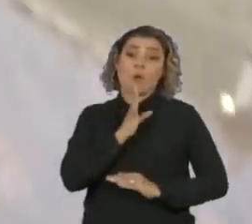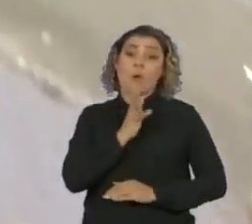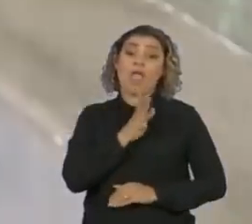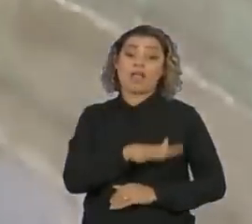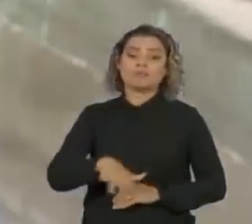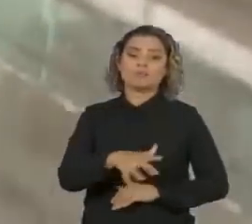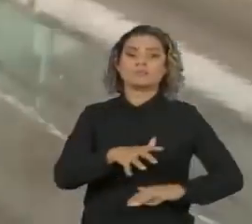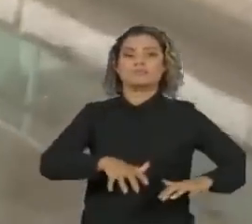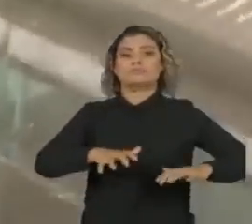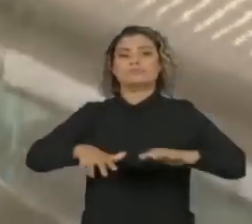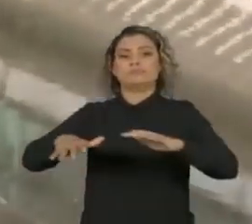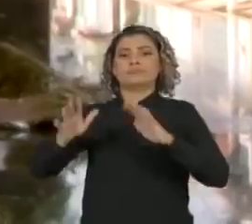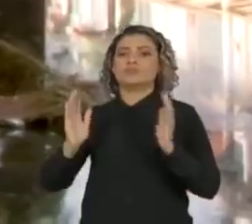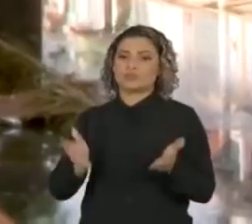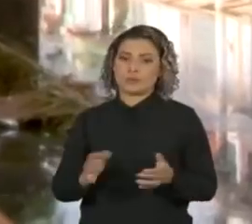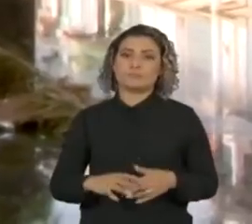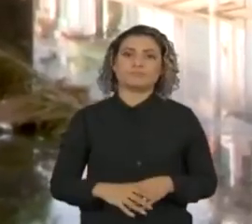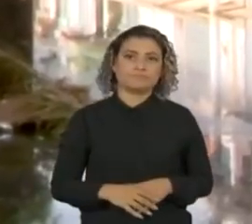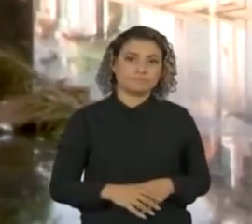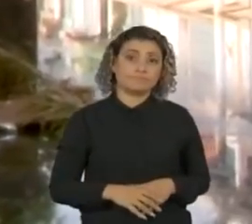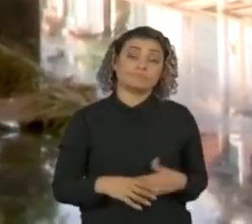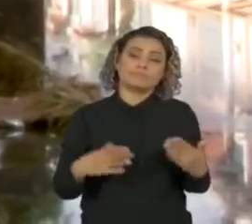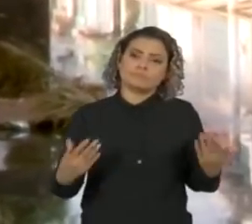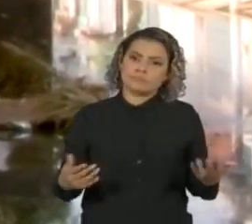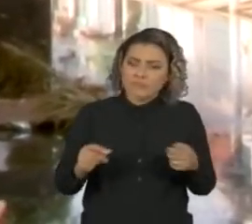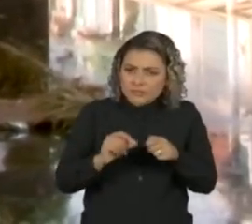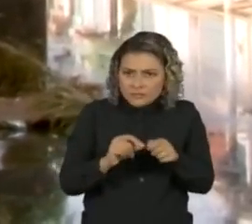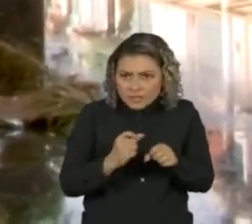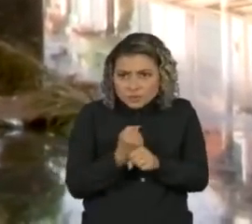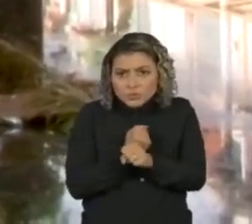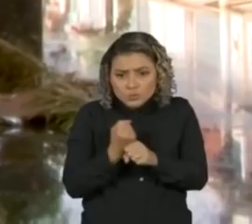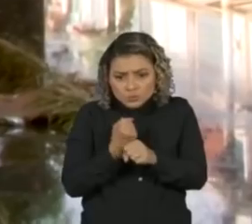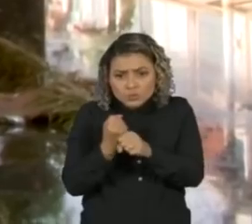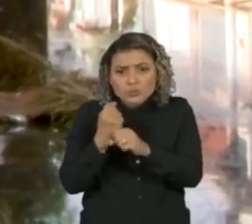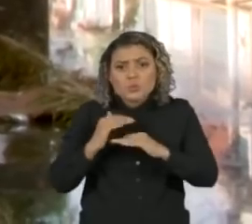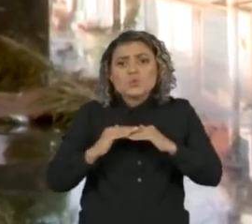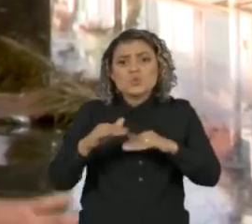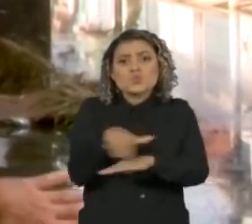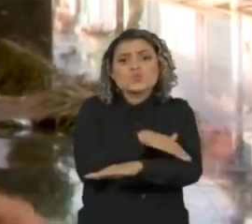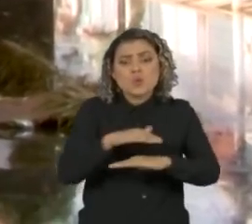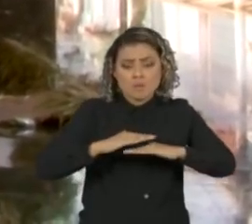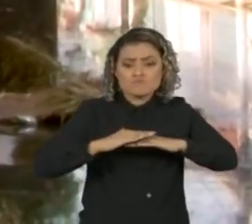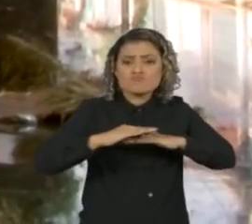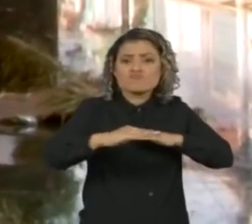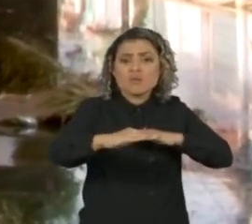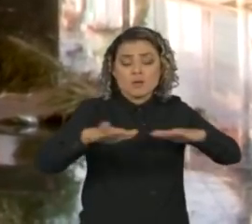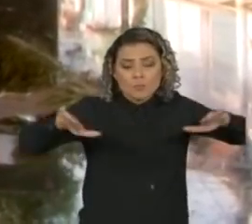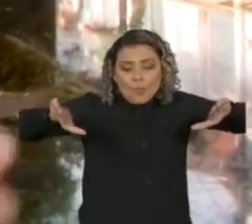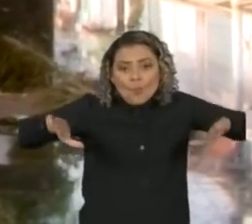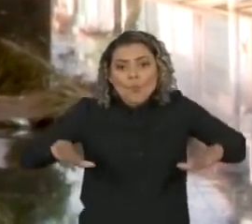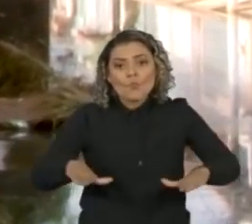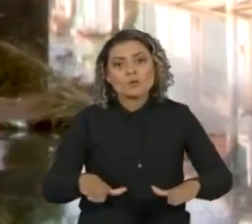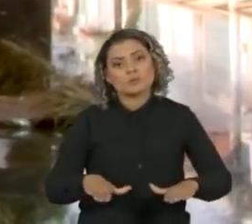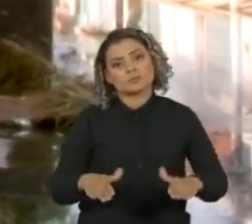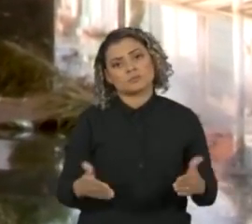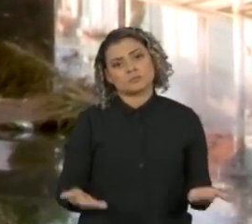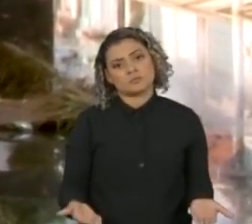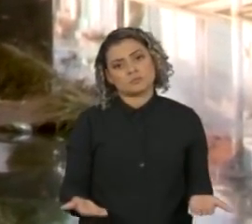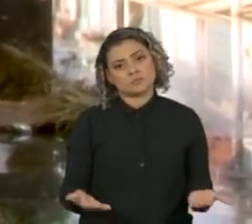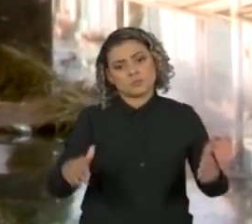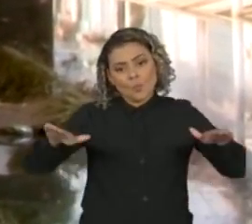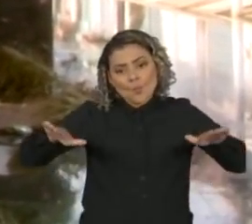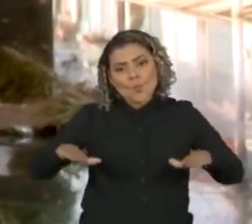nas enchentes que não baixam. Quando eles fizeram a rua aqui, o asfalto, eles rebaixaram muito aqui para poder pôr as bocas de